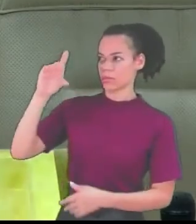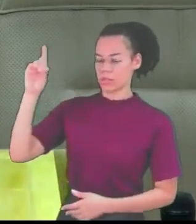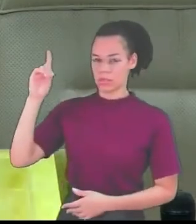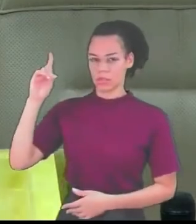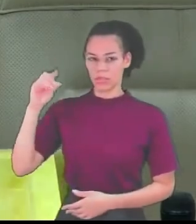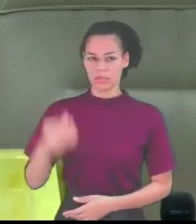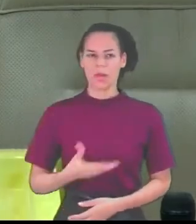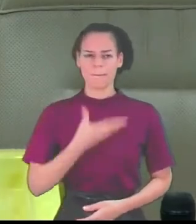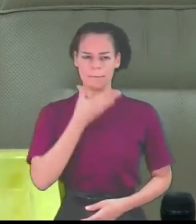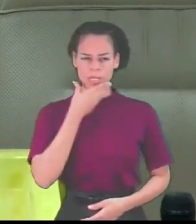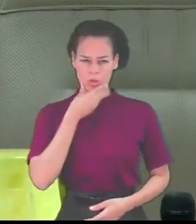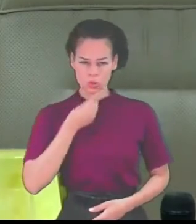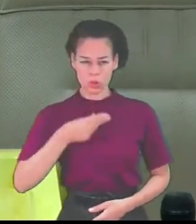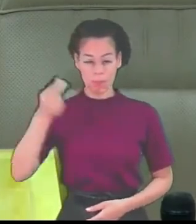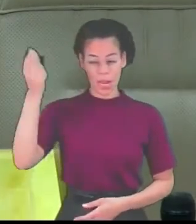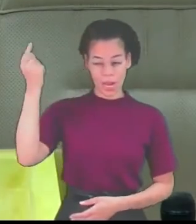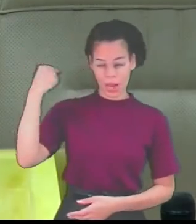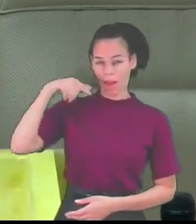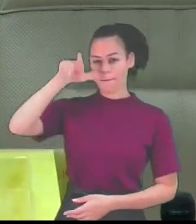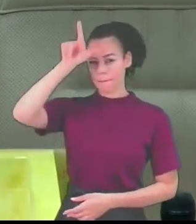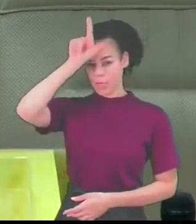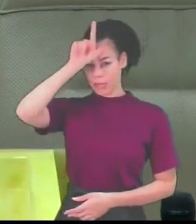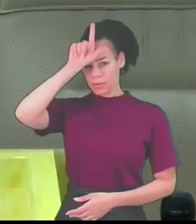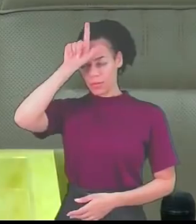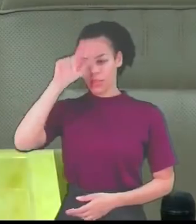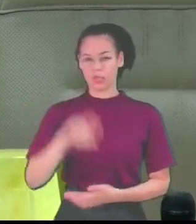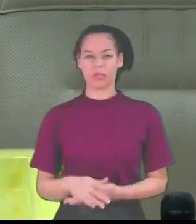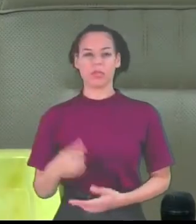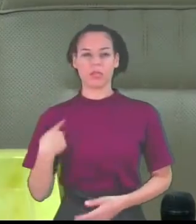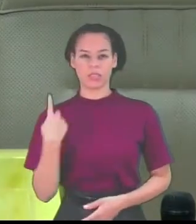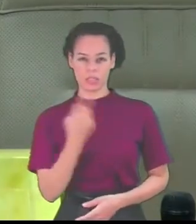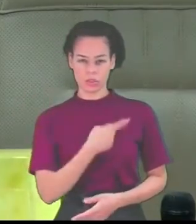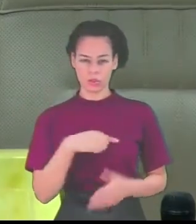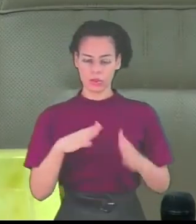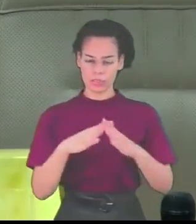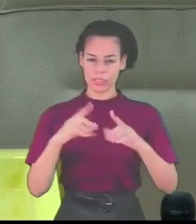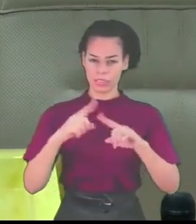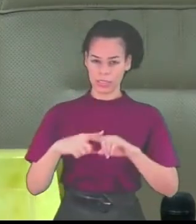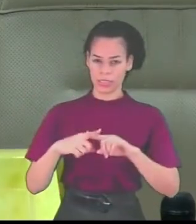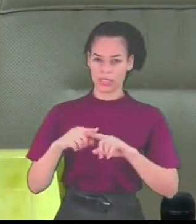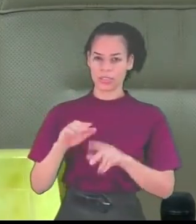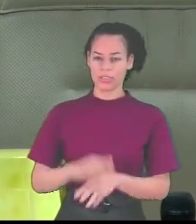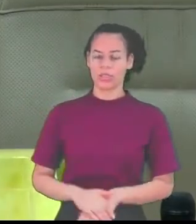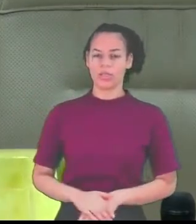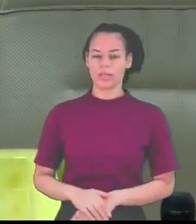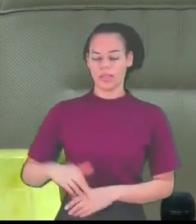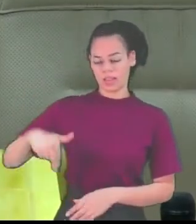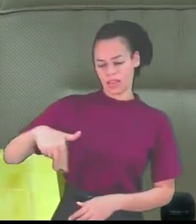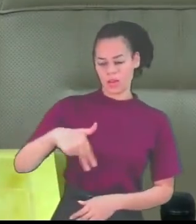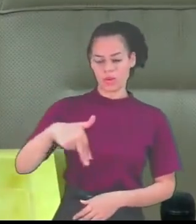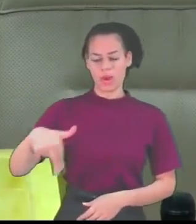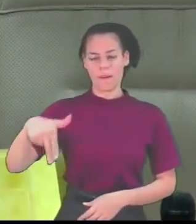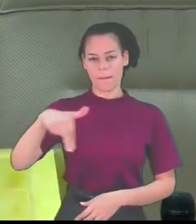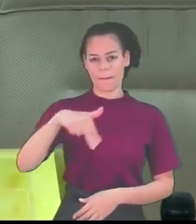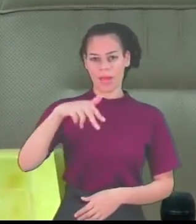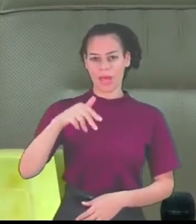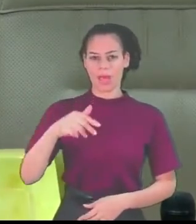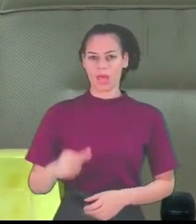da nossa igreja que andaram A pé a cavalo de bicicleta